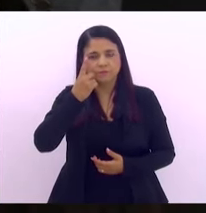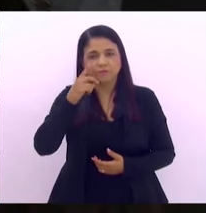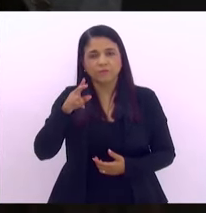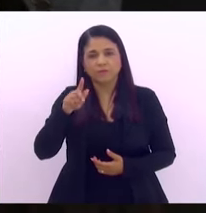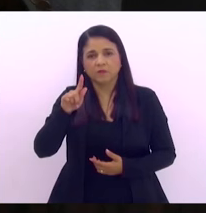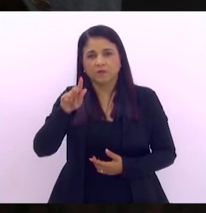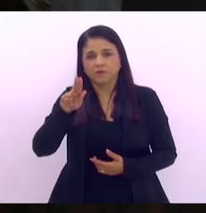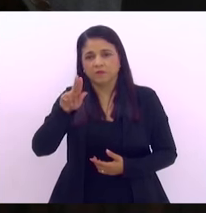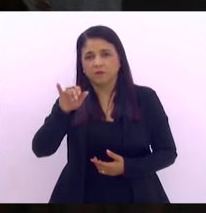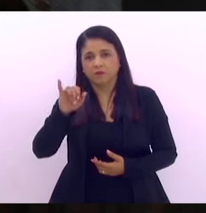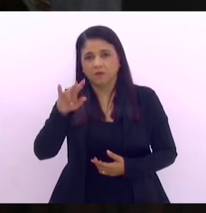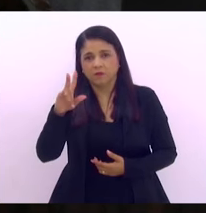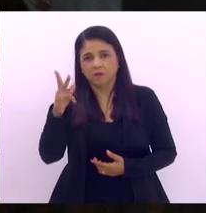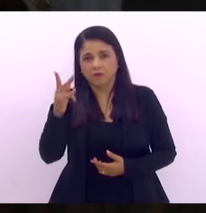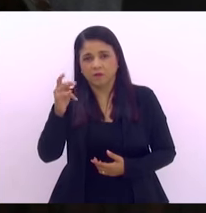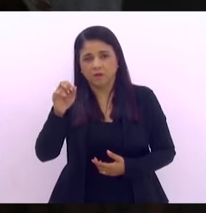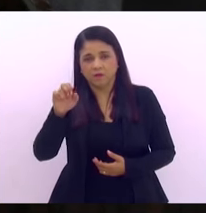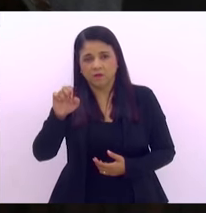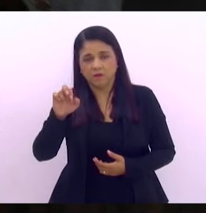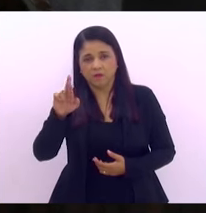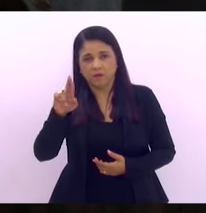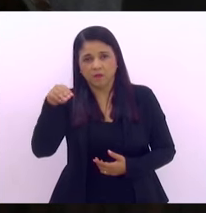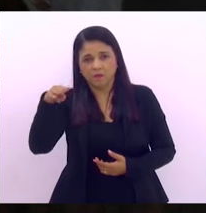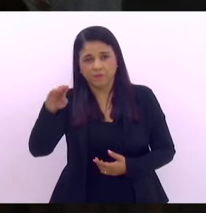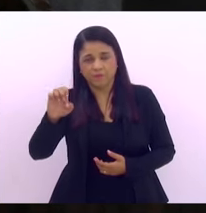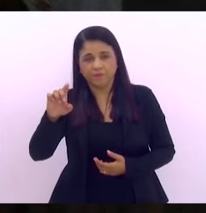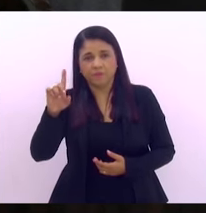Guilherme de Laroli.